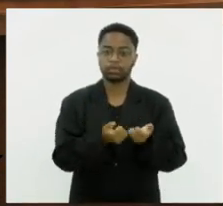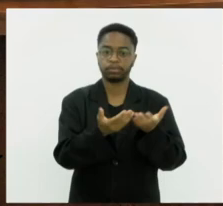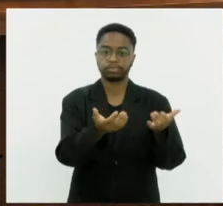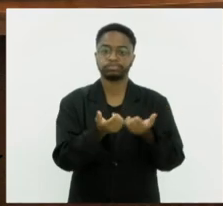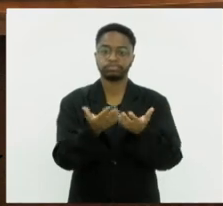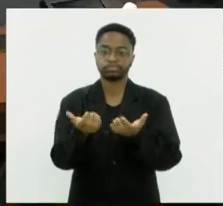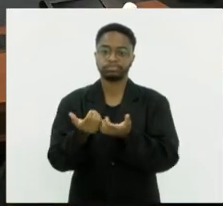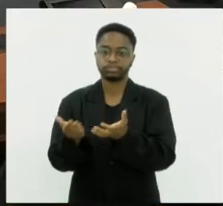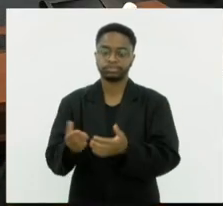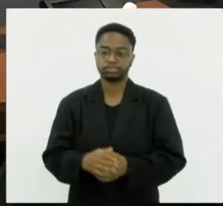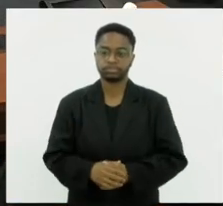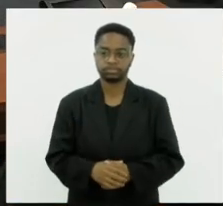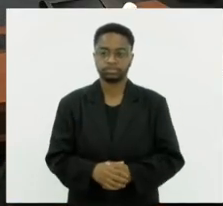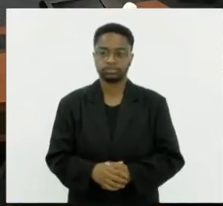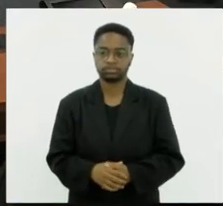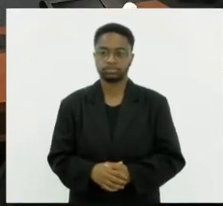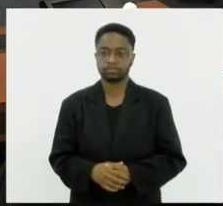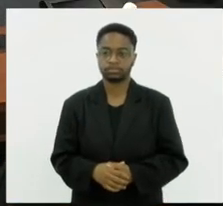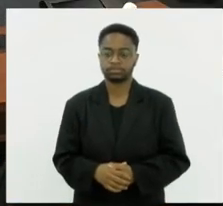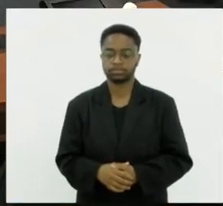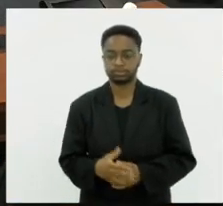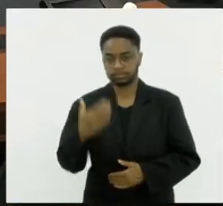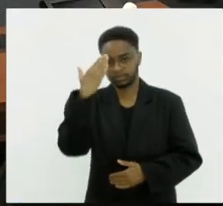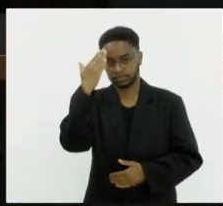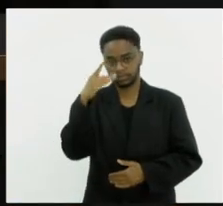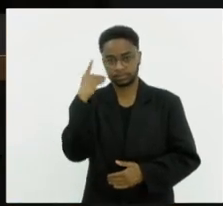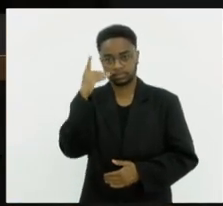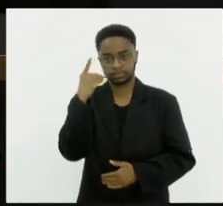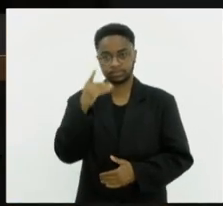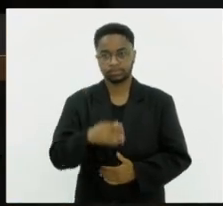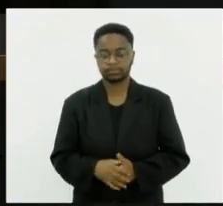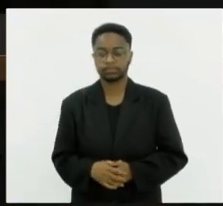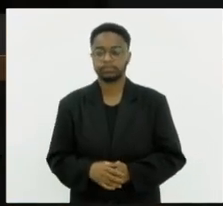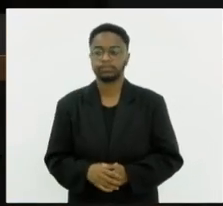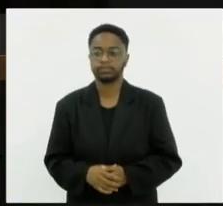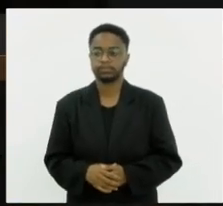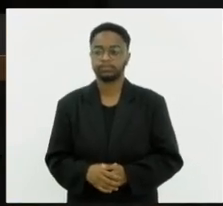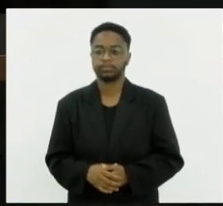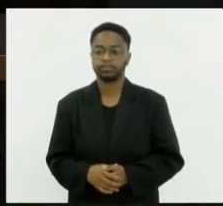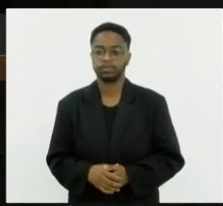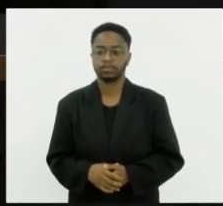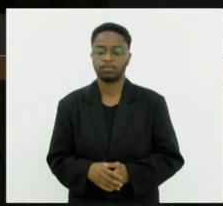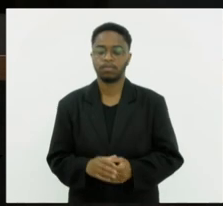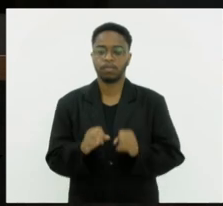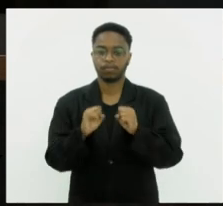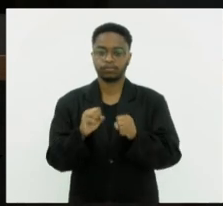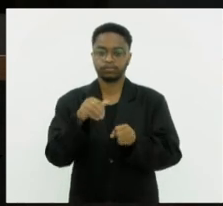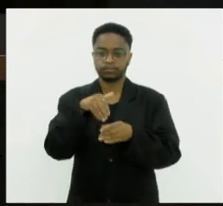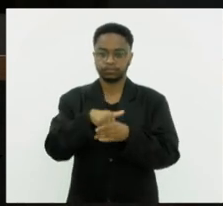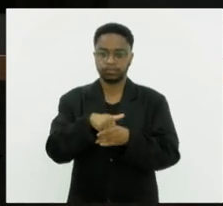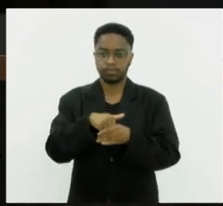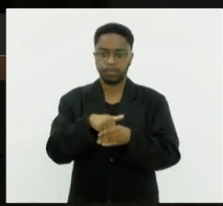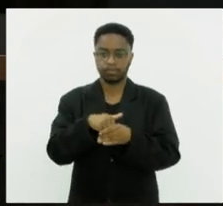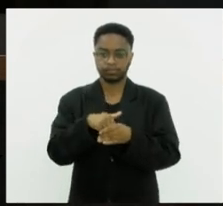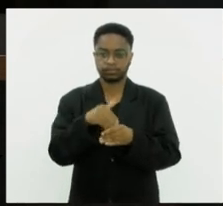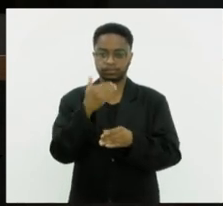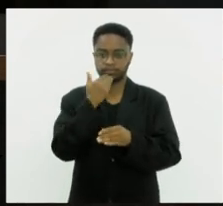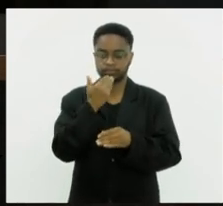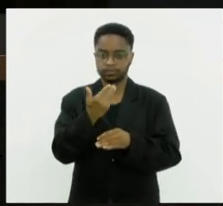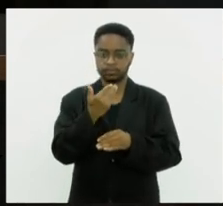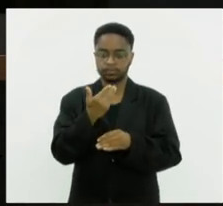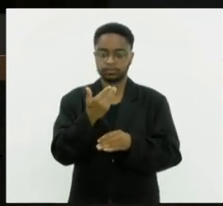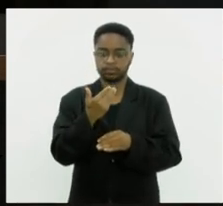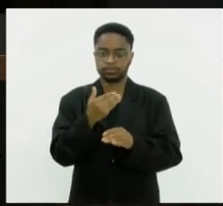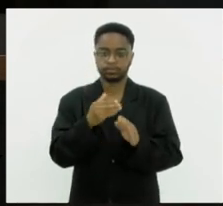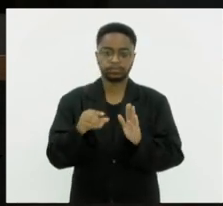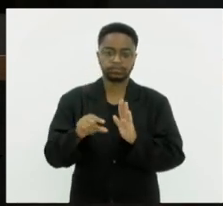benefícios. Bem, obrigada, deputado Flávio. Em votação, o requerimento em destaque